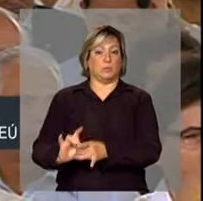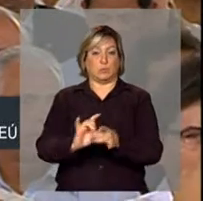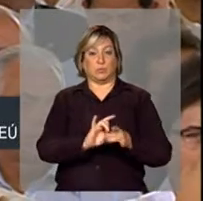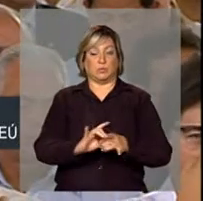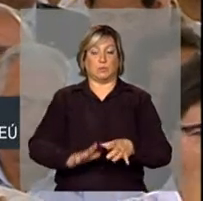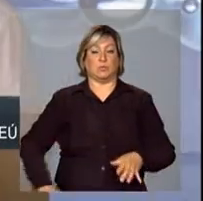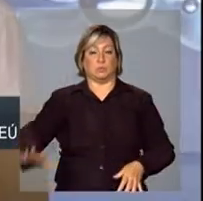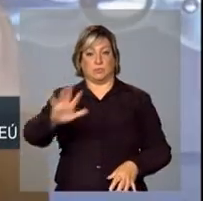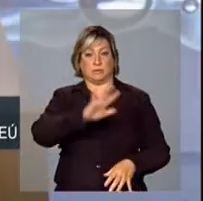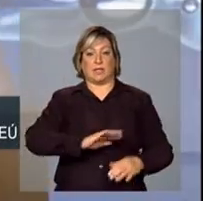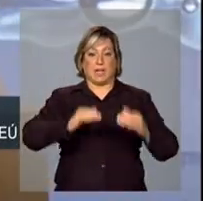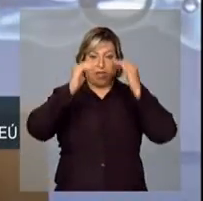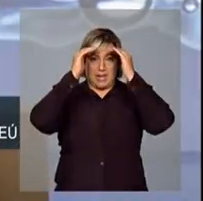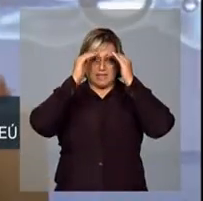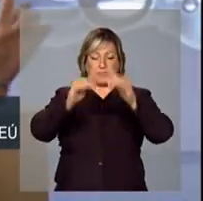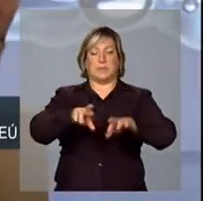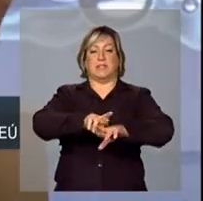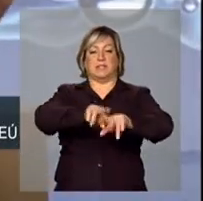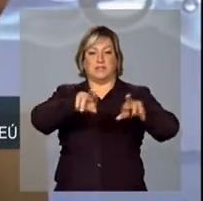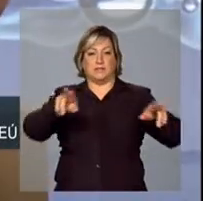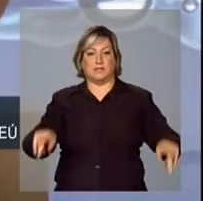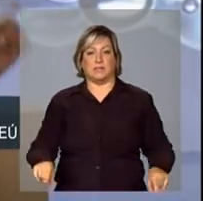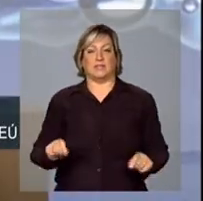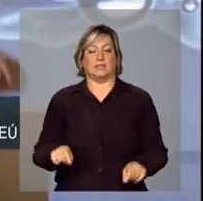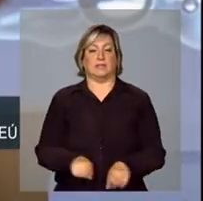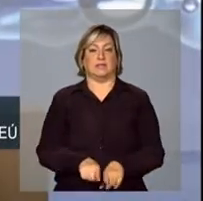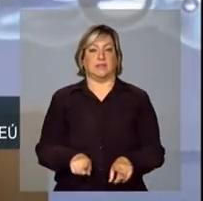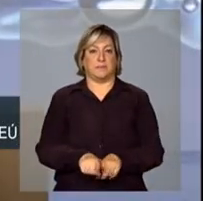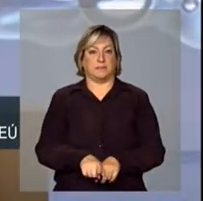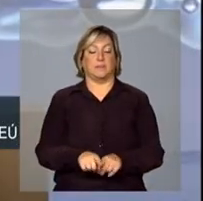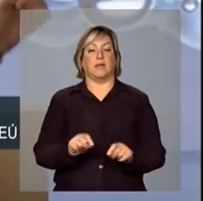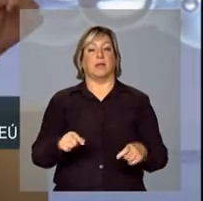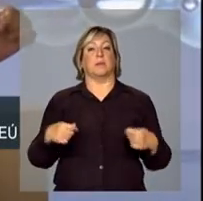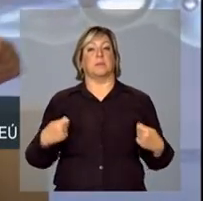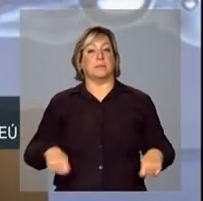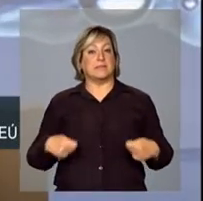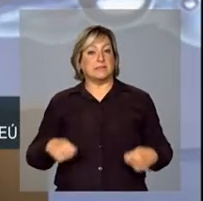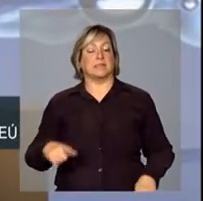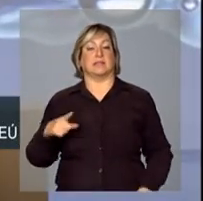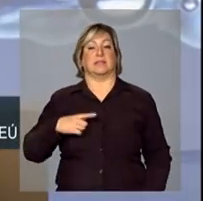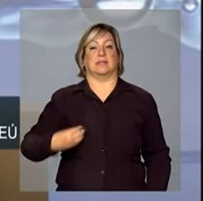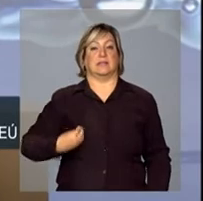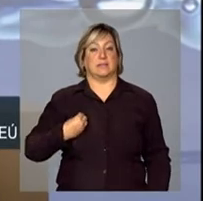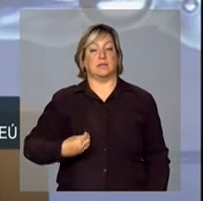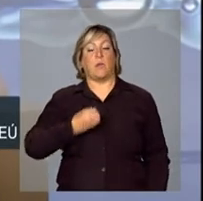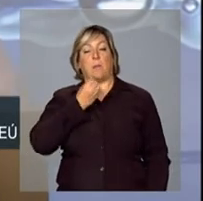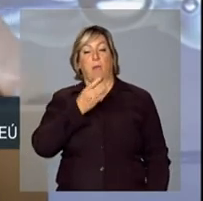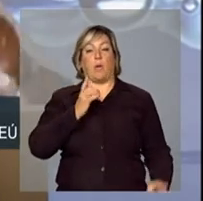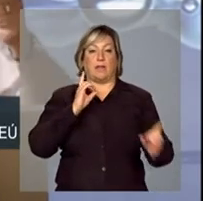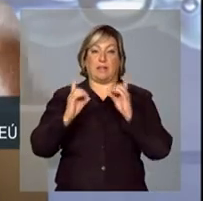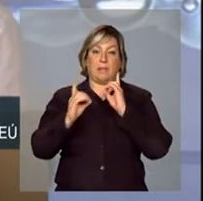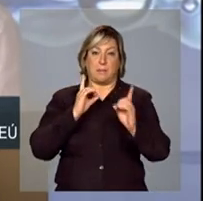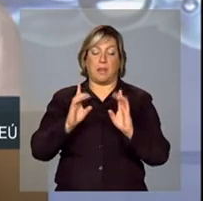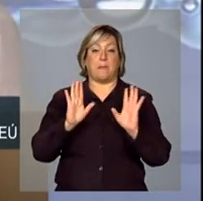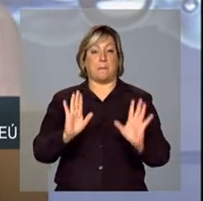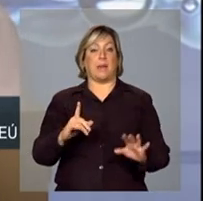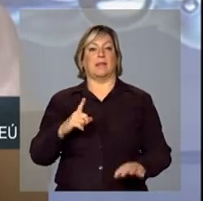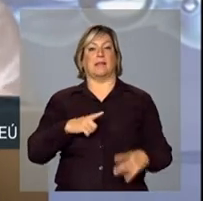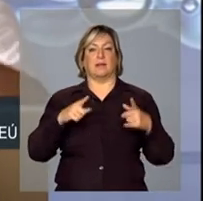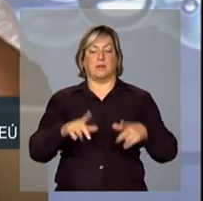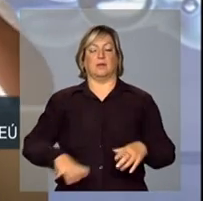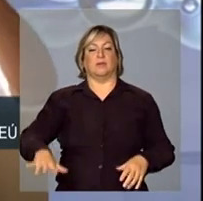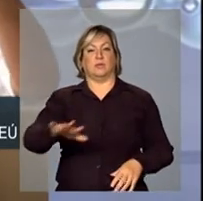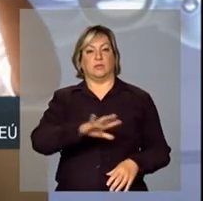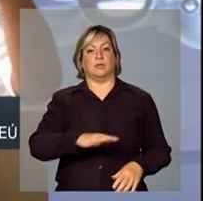respeita as diferenças e as divergências que devem existir no bom debate. Mas há um ambiente em